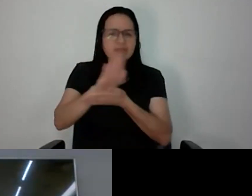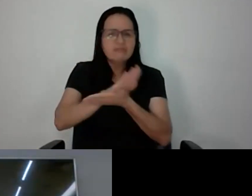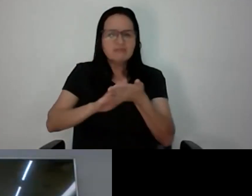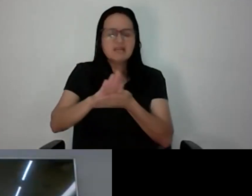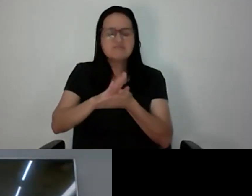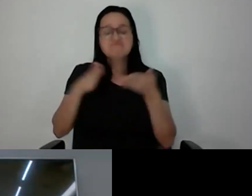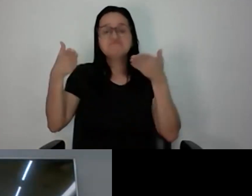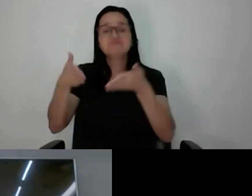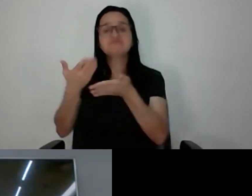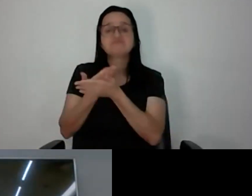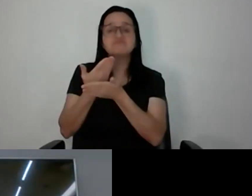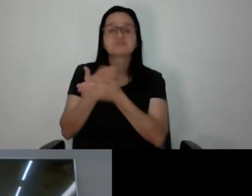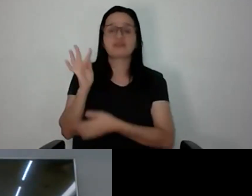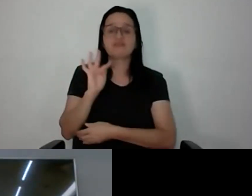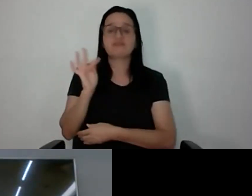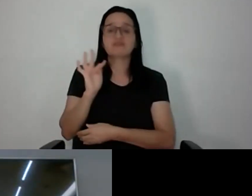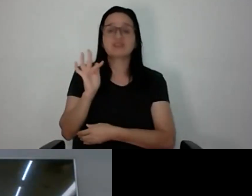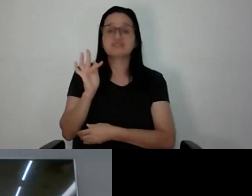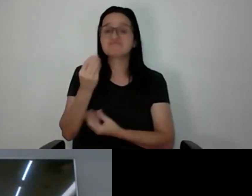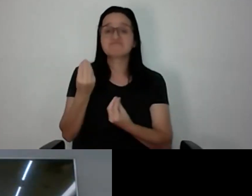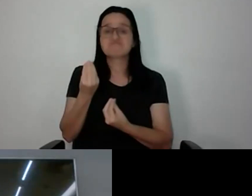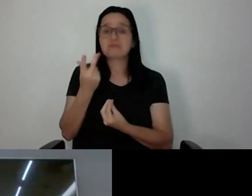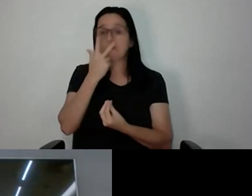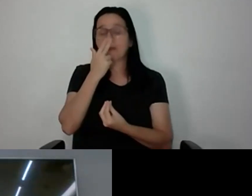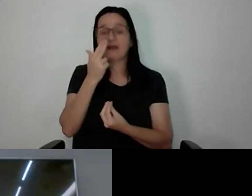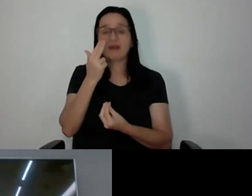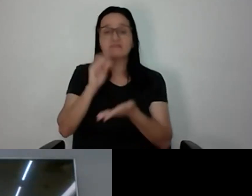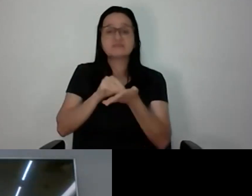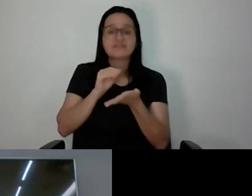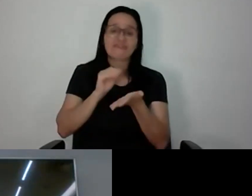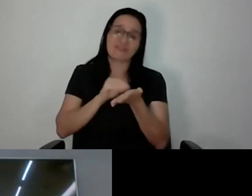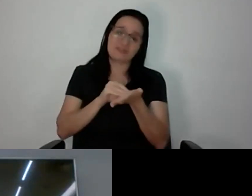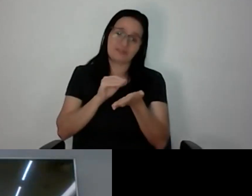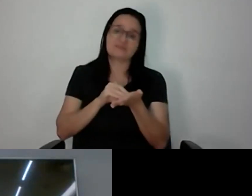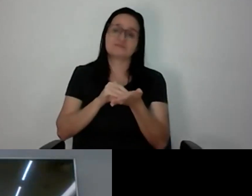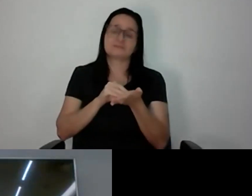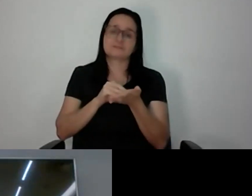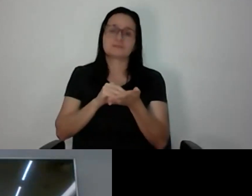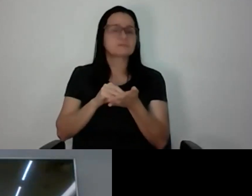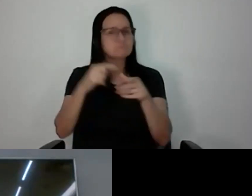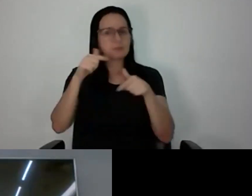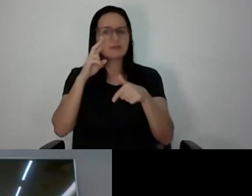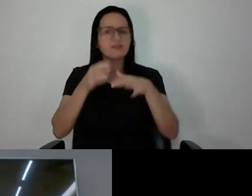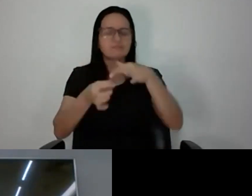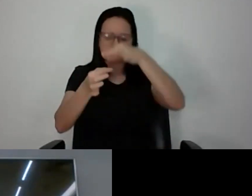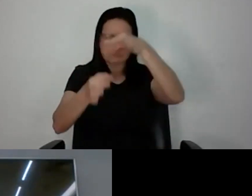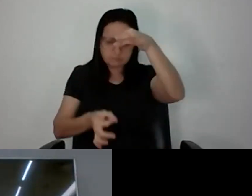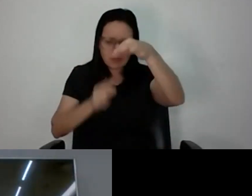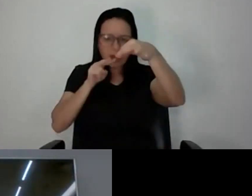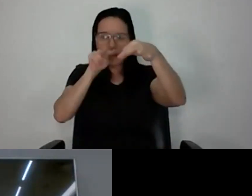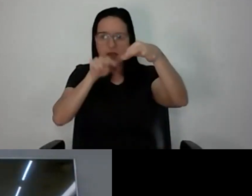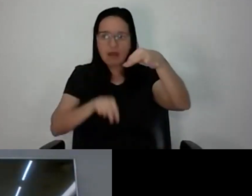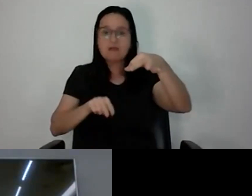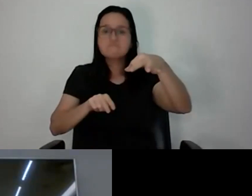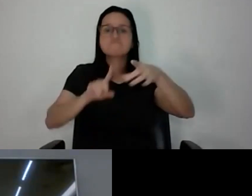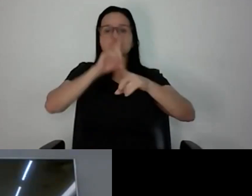faculdade, ter um histórico interessante. E para o mercado, você precisa ser interessante, como a Marina comentou. A não ser que